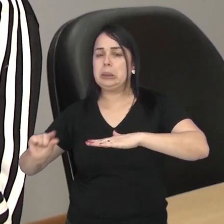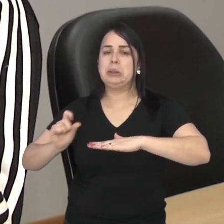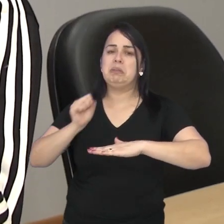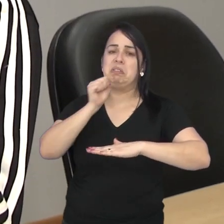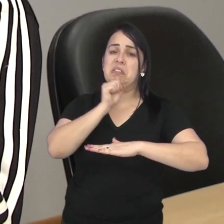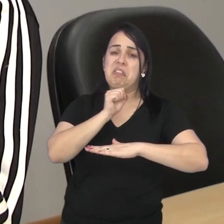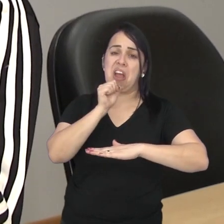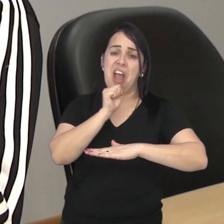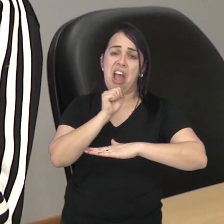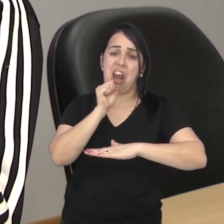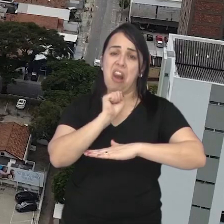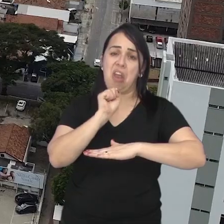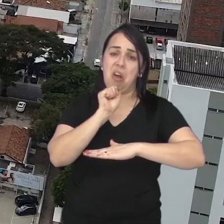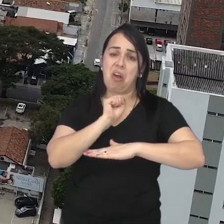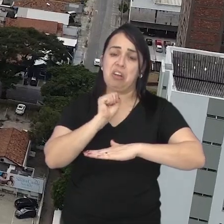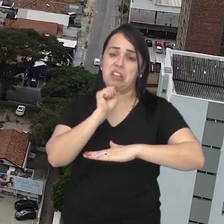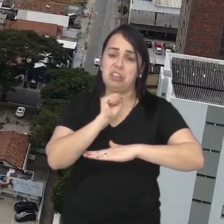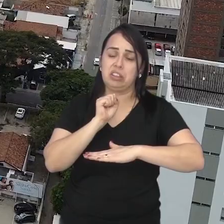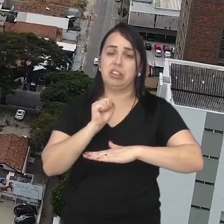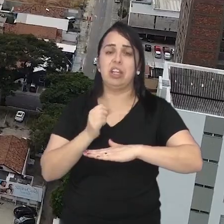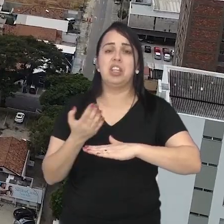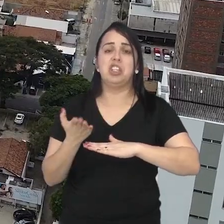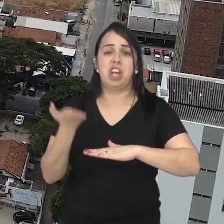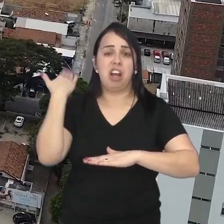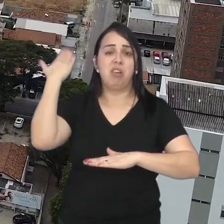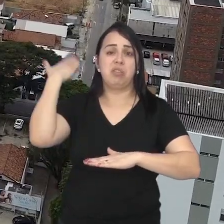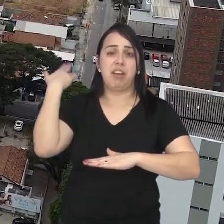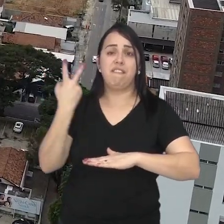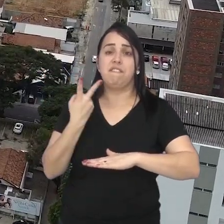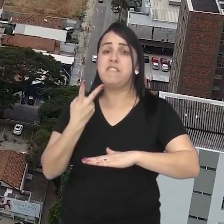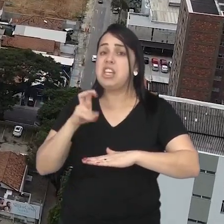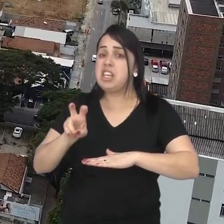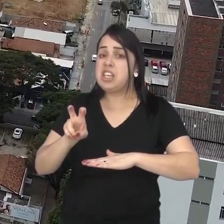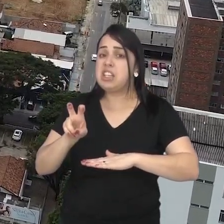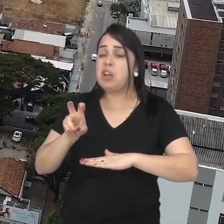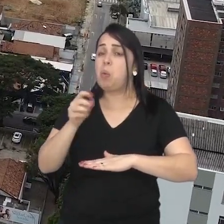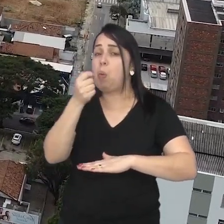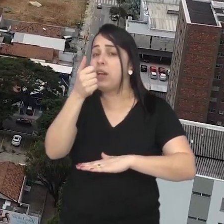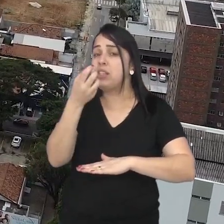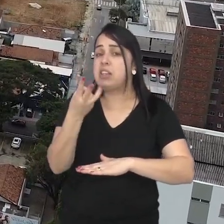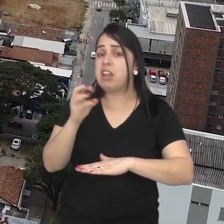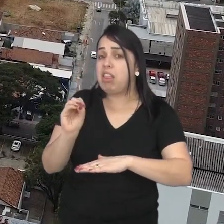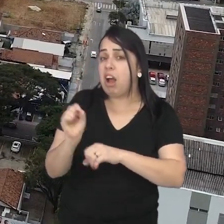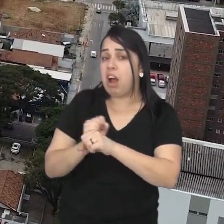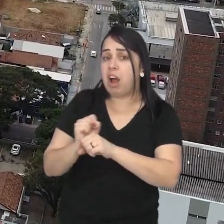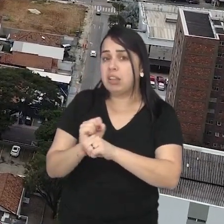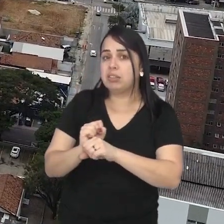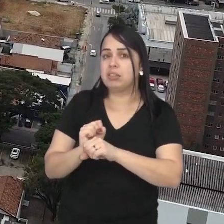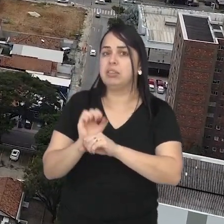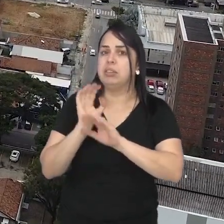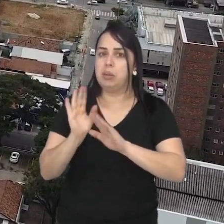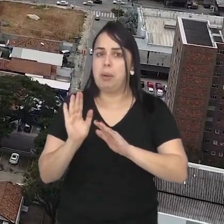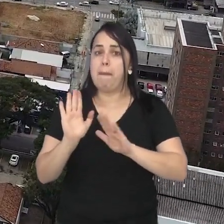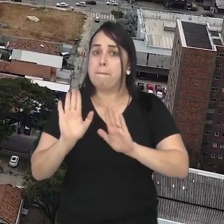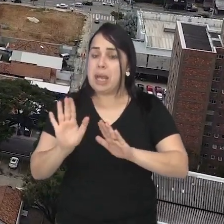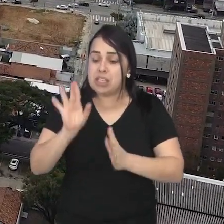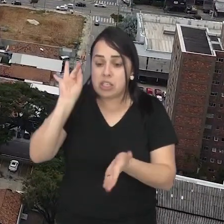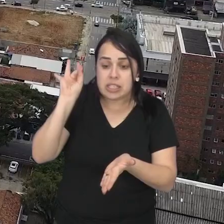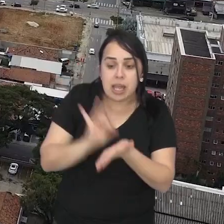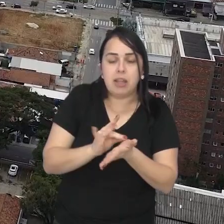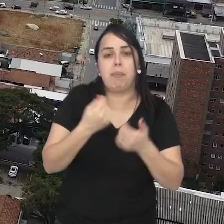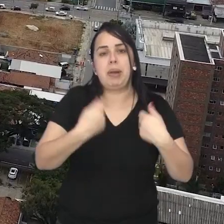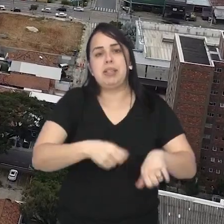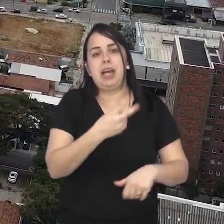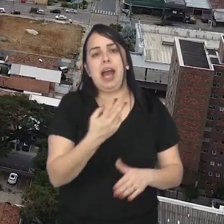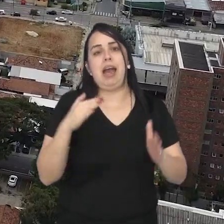rede de distribuição. Algumas usadas na cidade têm cerca de 30 anos. No geral, o tempo de vida